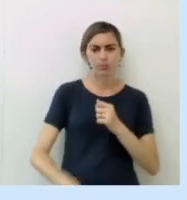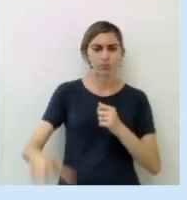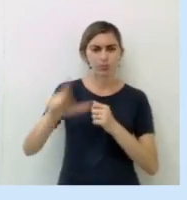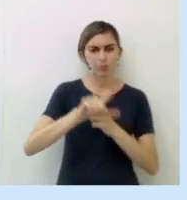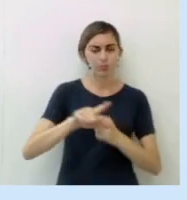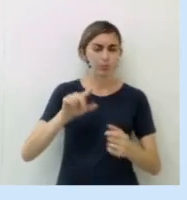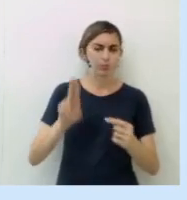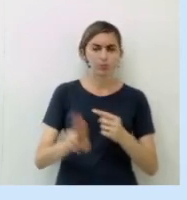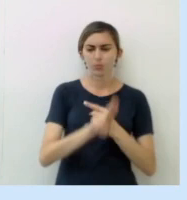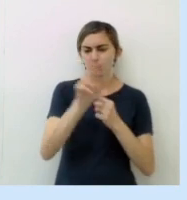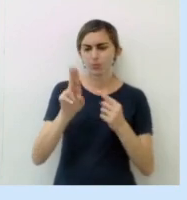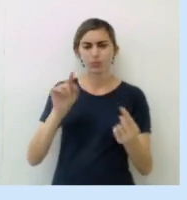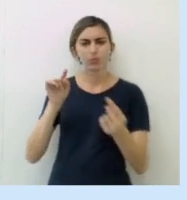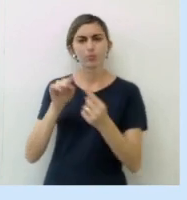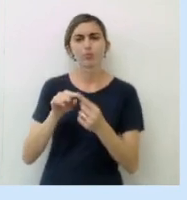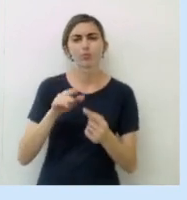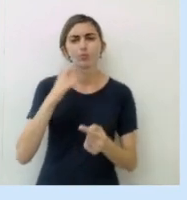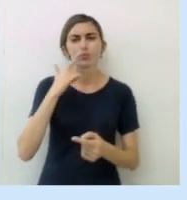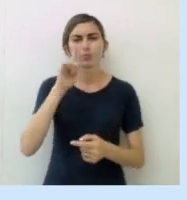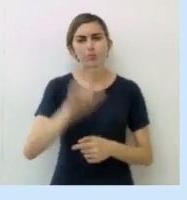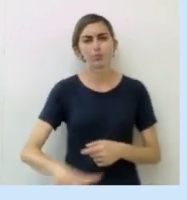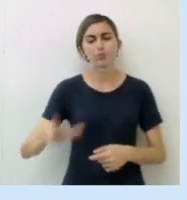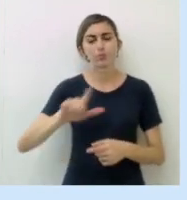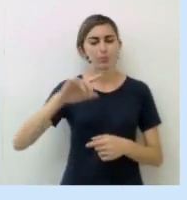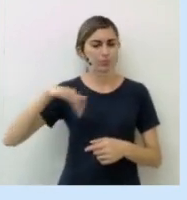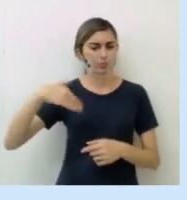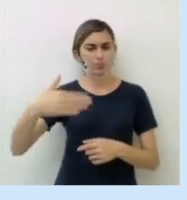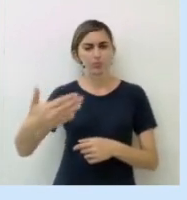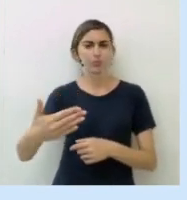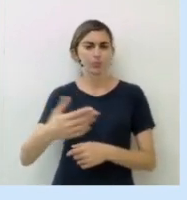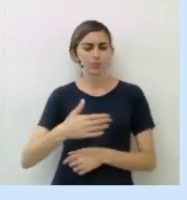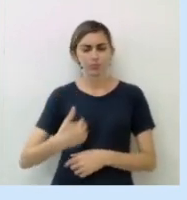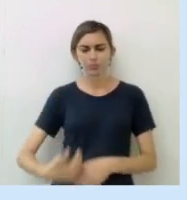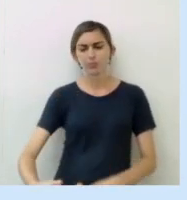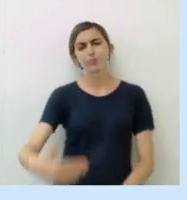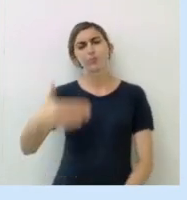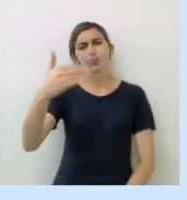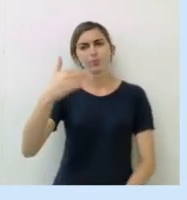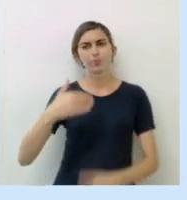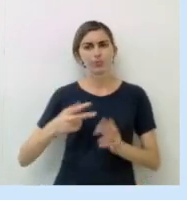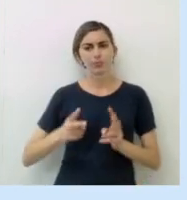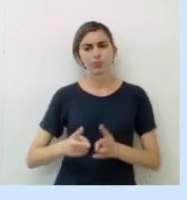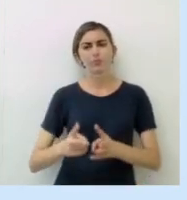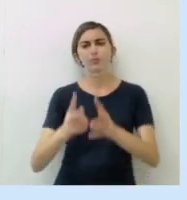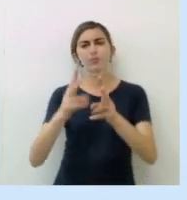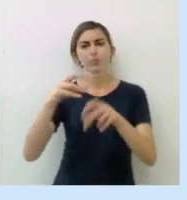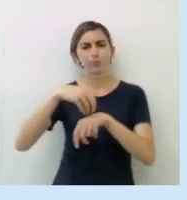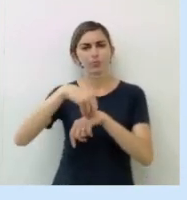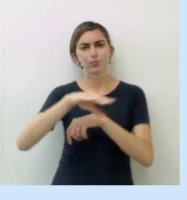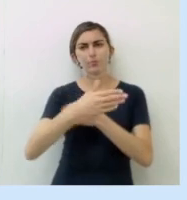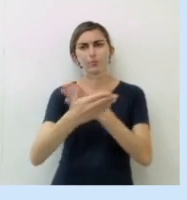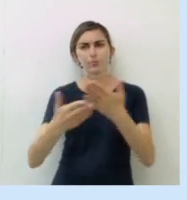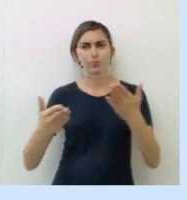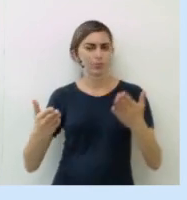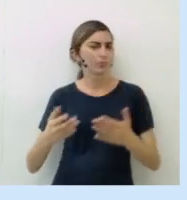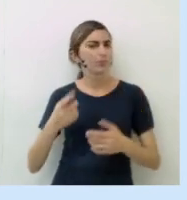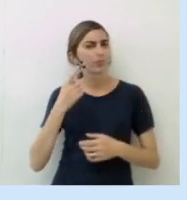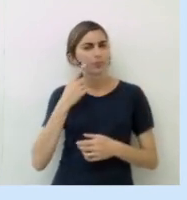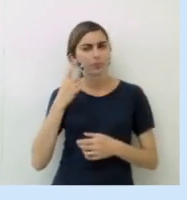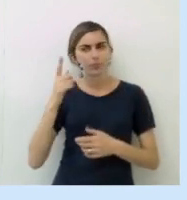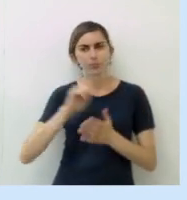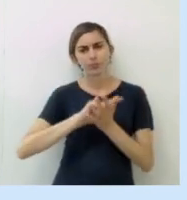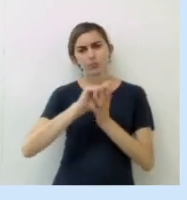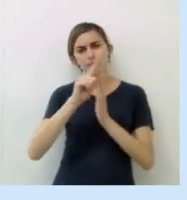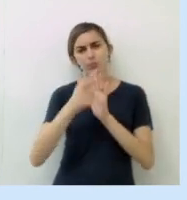linguagem que ultrapassa a linguagem do dia a dia. E vamos adiante. E aqui trago para vocês, olhem aí,